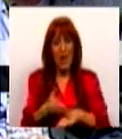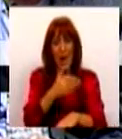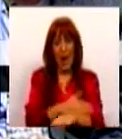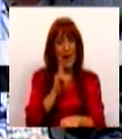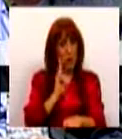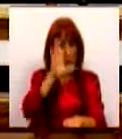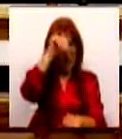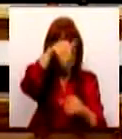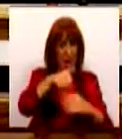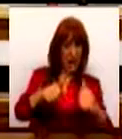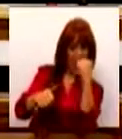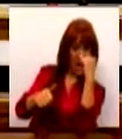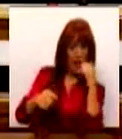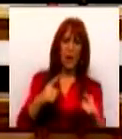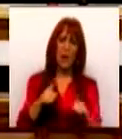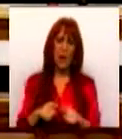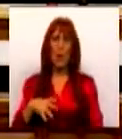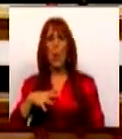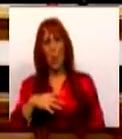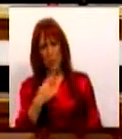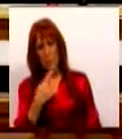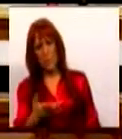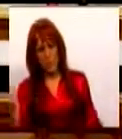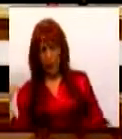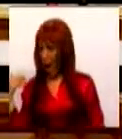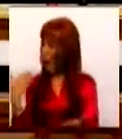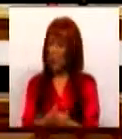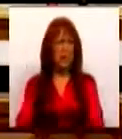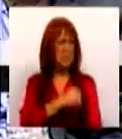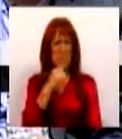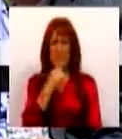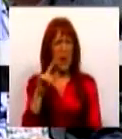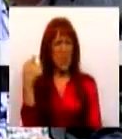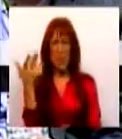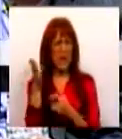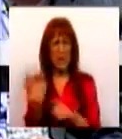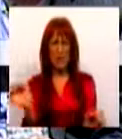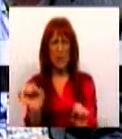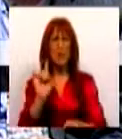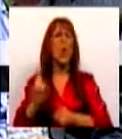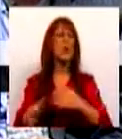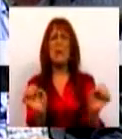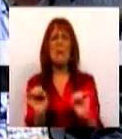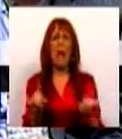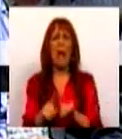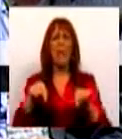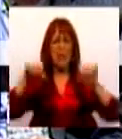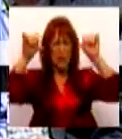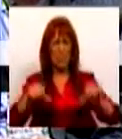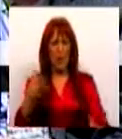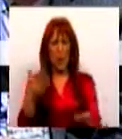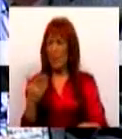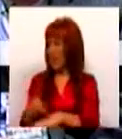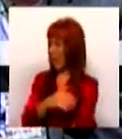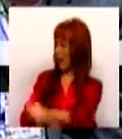era ministra, eu dou a mão à palmatória. Até hoje não me deu um único exemplo do que quer que seja hoje pior do que